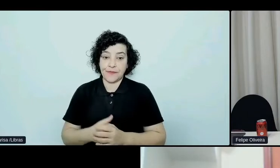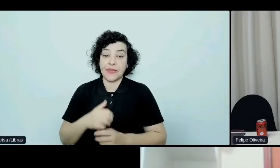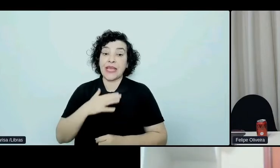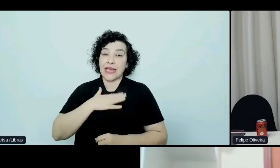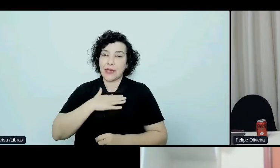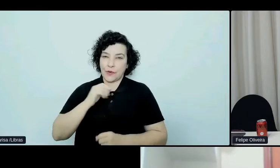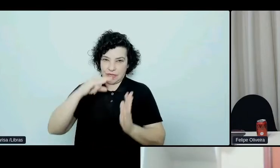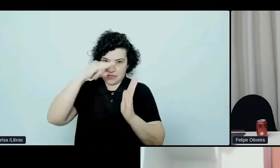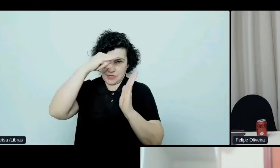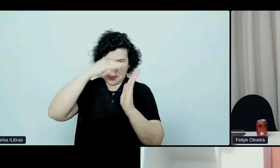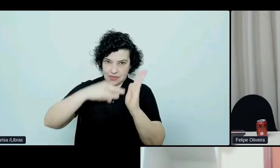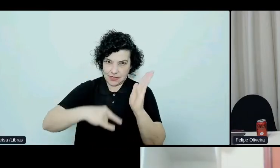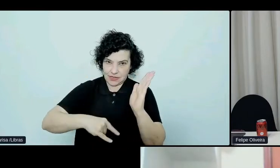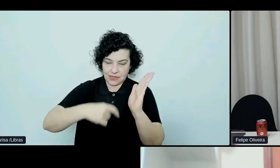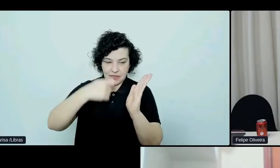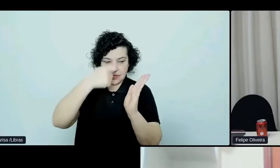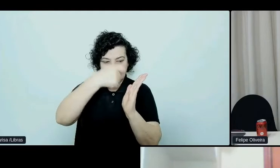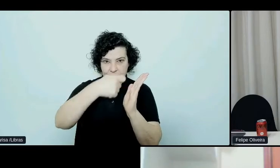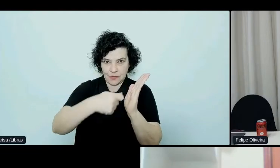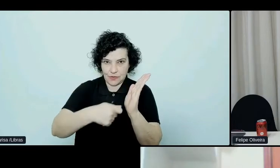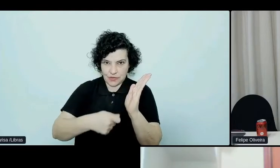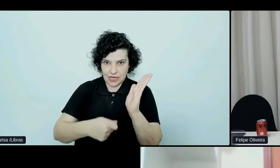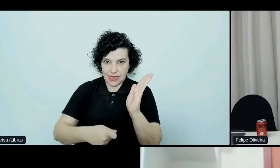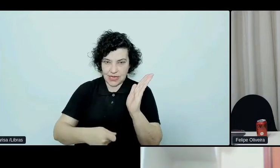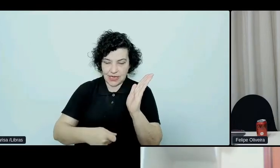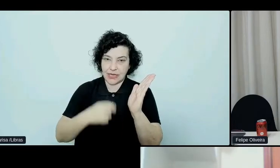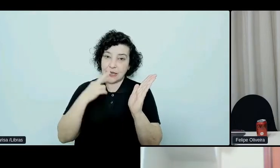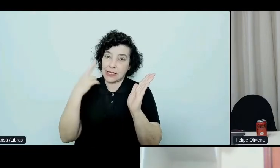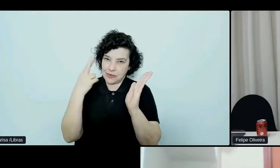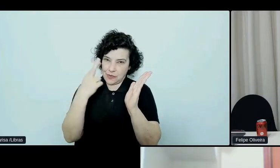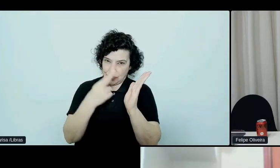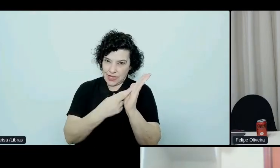E a Kátia, depois de anos...